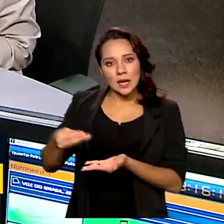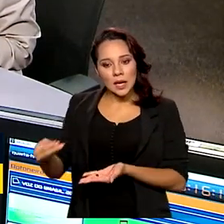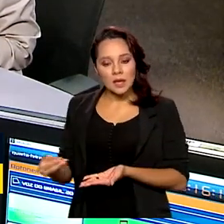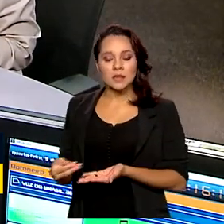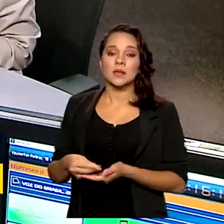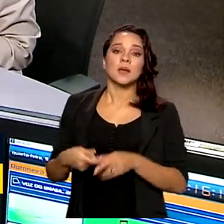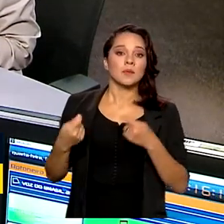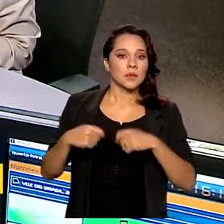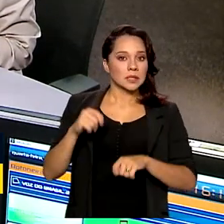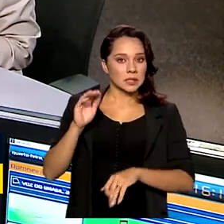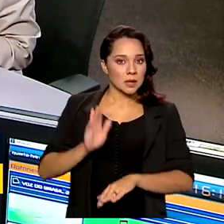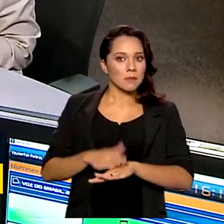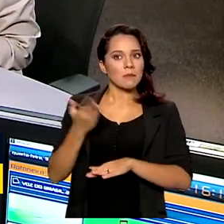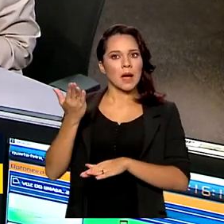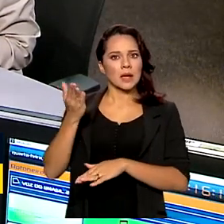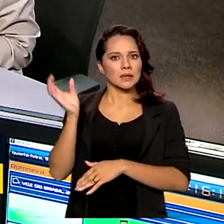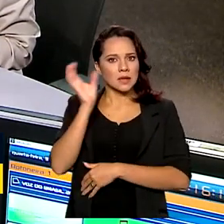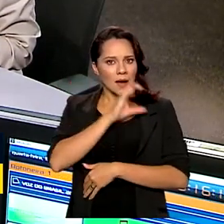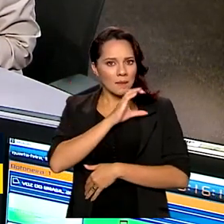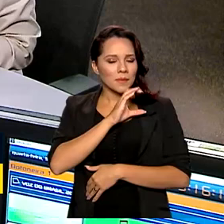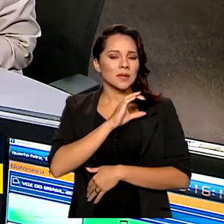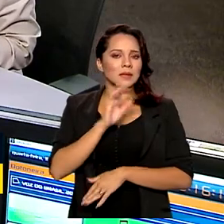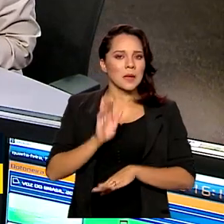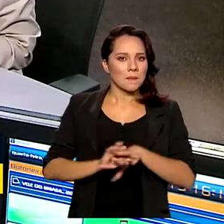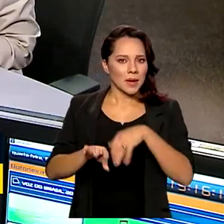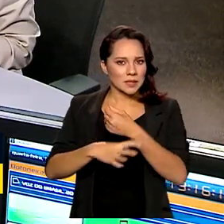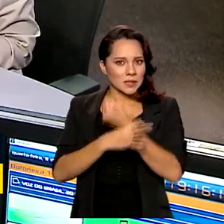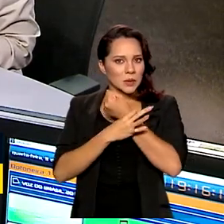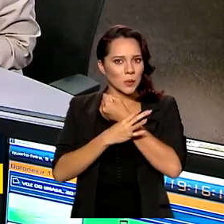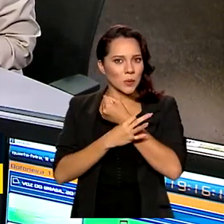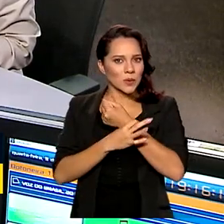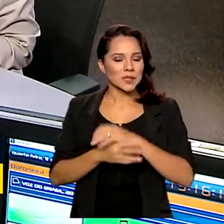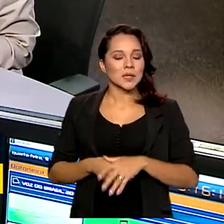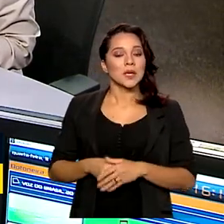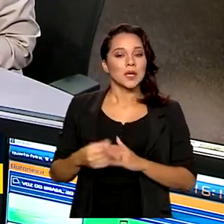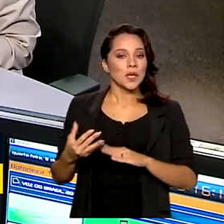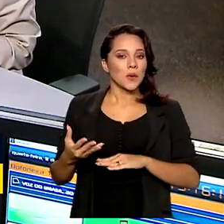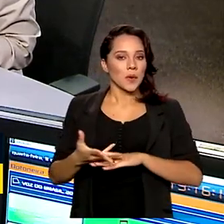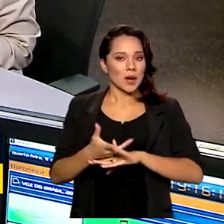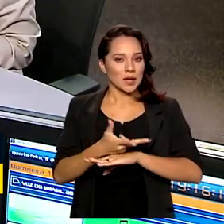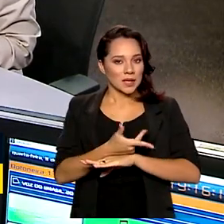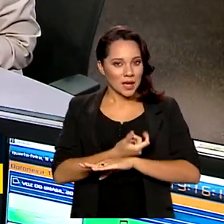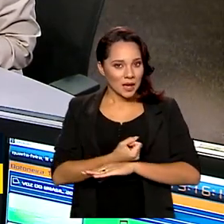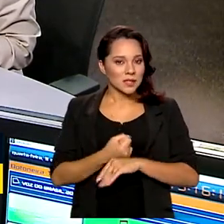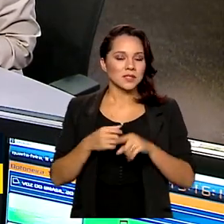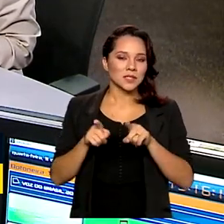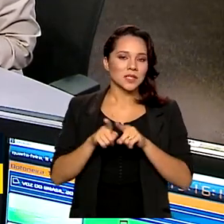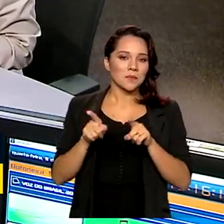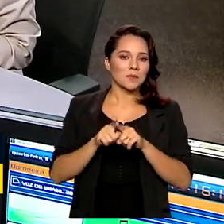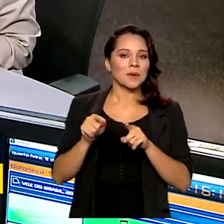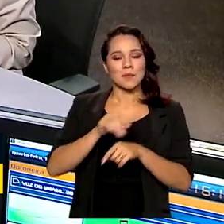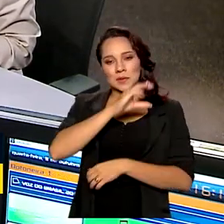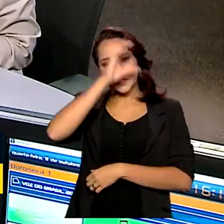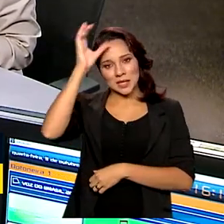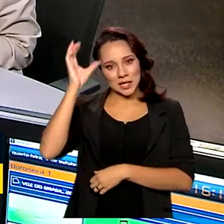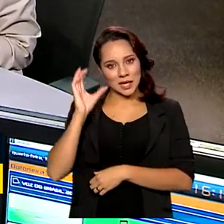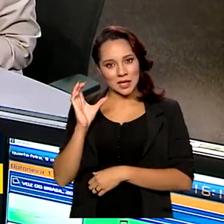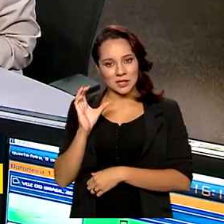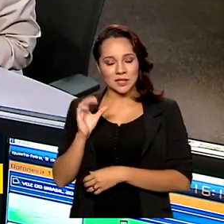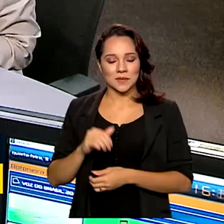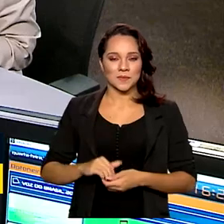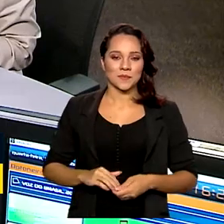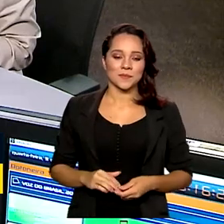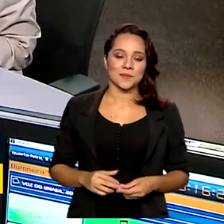sejam cada vez mais rápidas, mais seguras e com a qualidade esperada pelos nossos consumidores, pelos